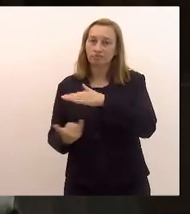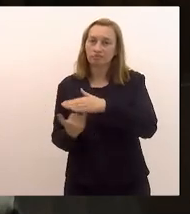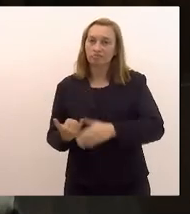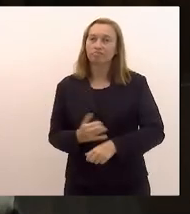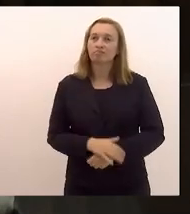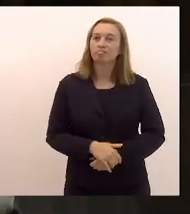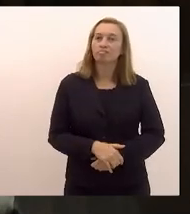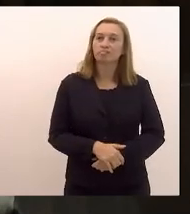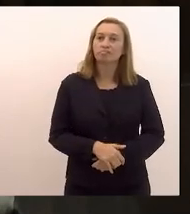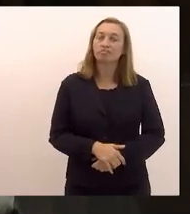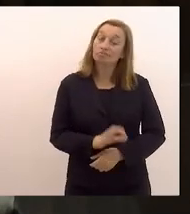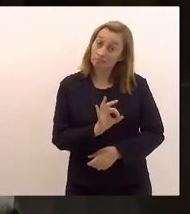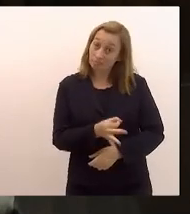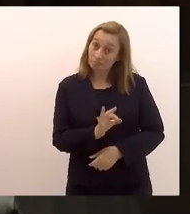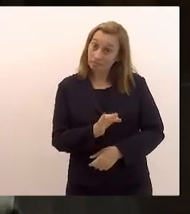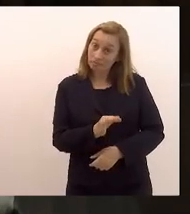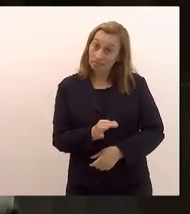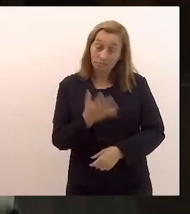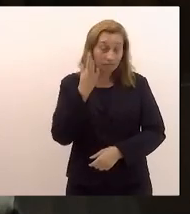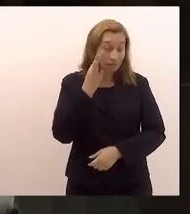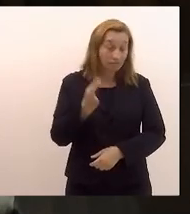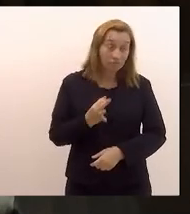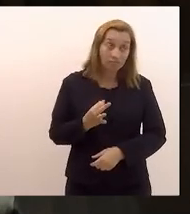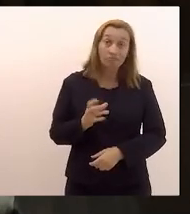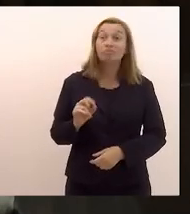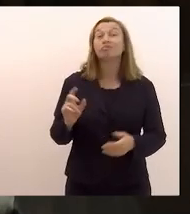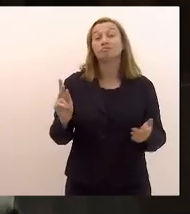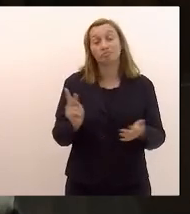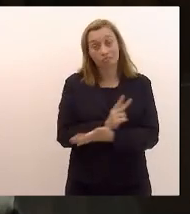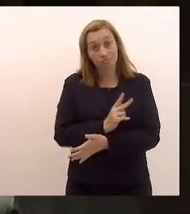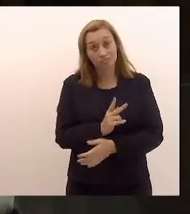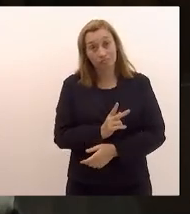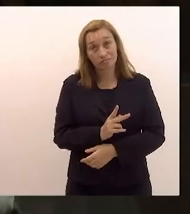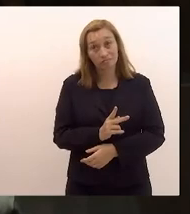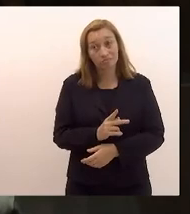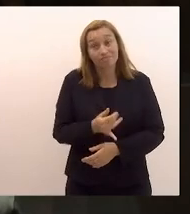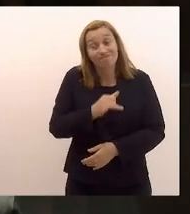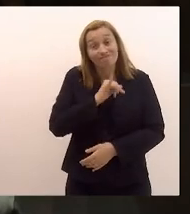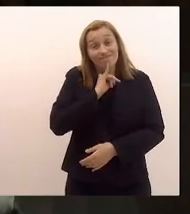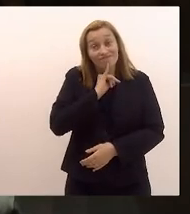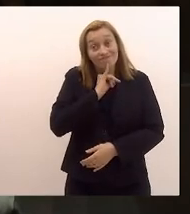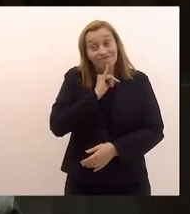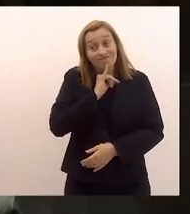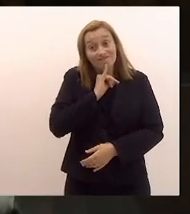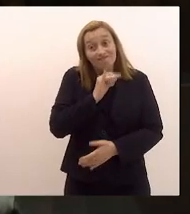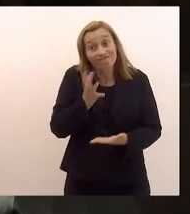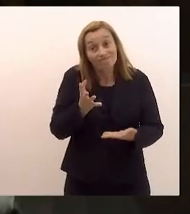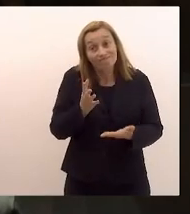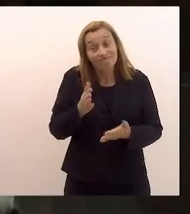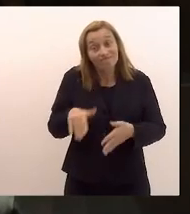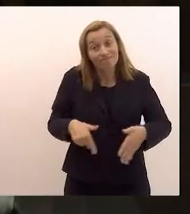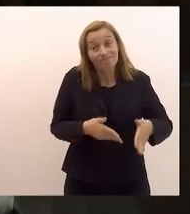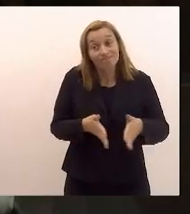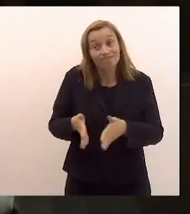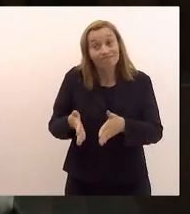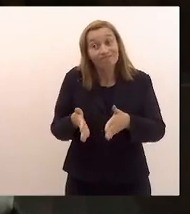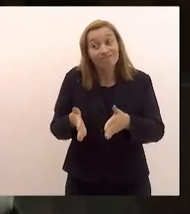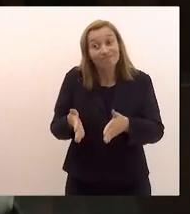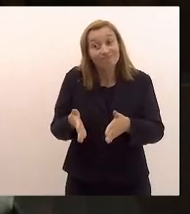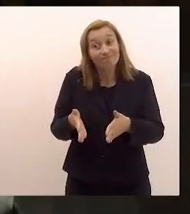é porque obviamente a gente não sabia o que viria infelizmente a coisa caminhou